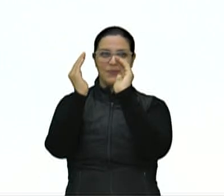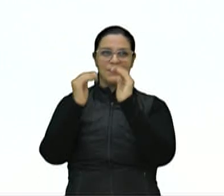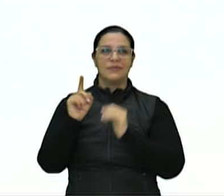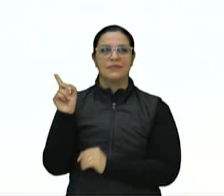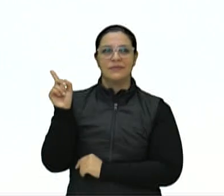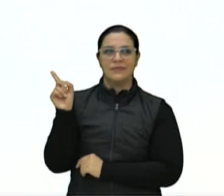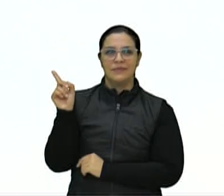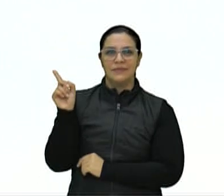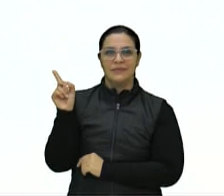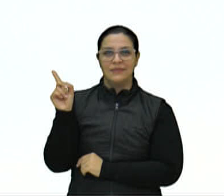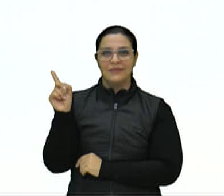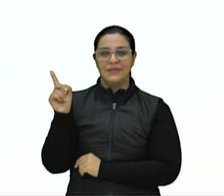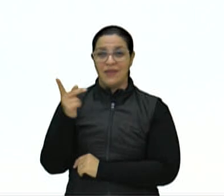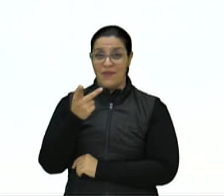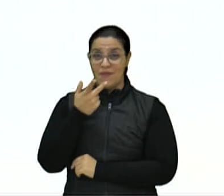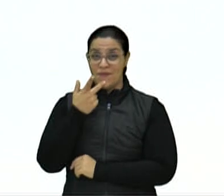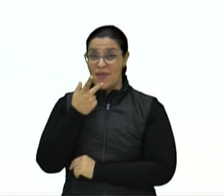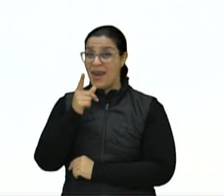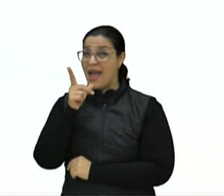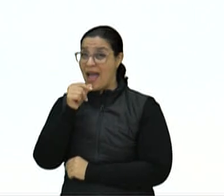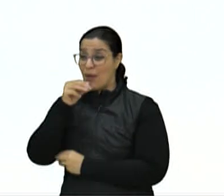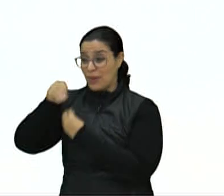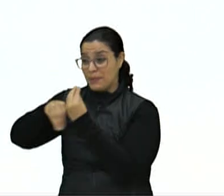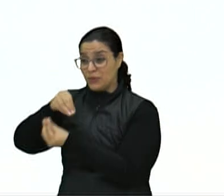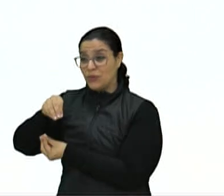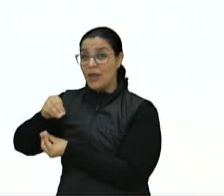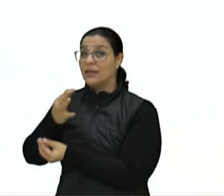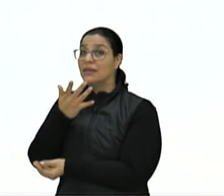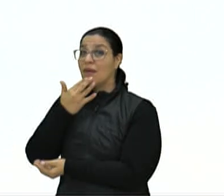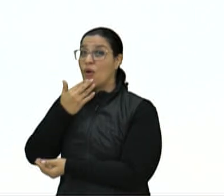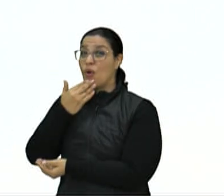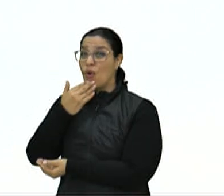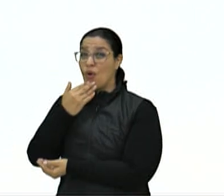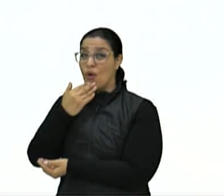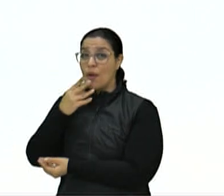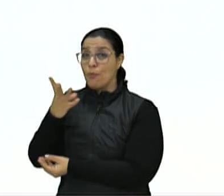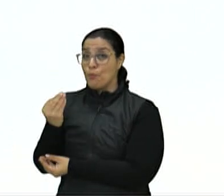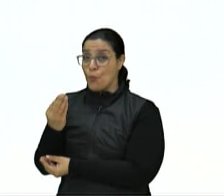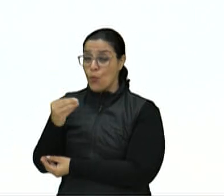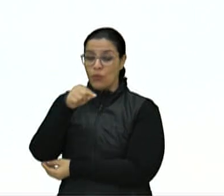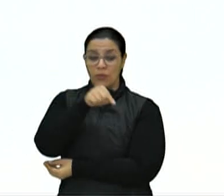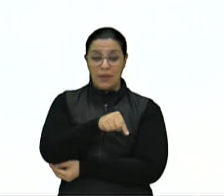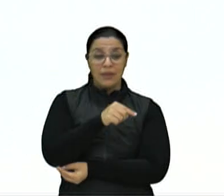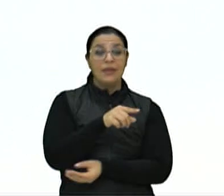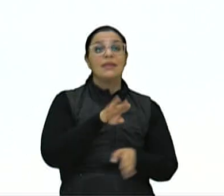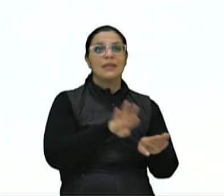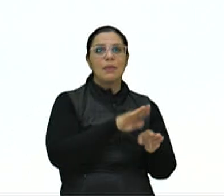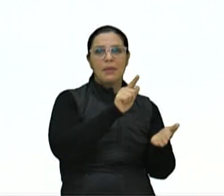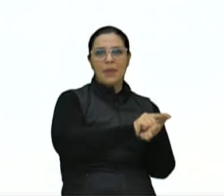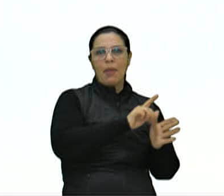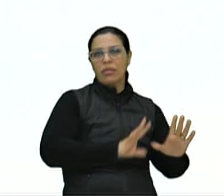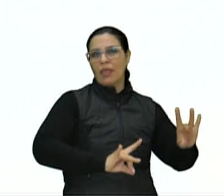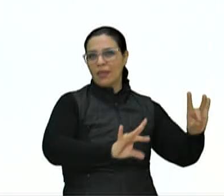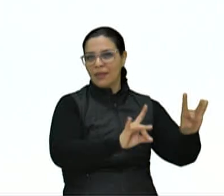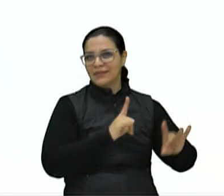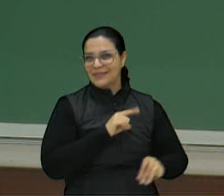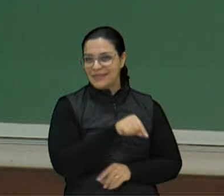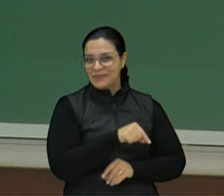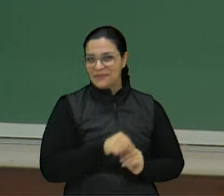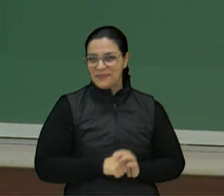molhado, corresponde ao segundo item da segunda coluna, pincel bem molhado sobre papel